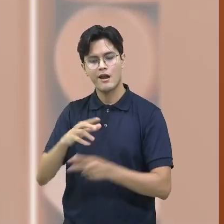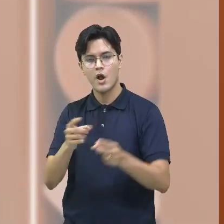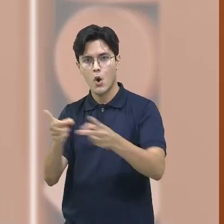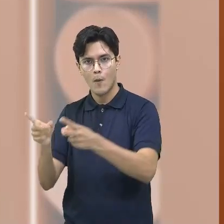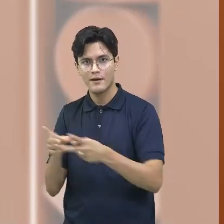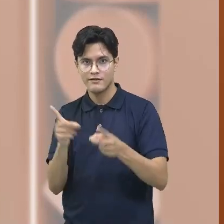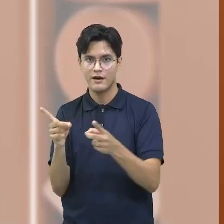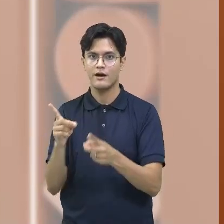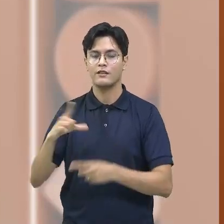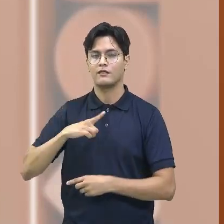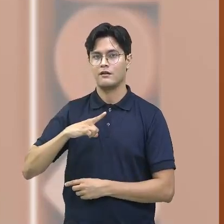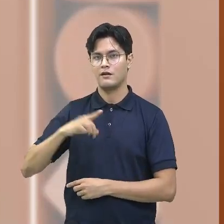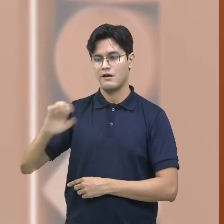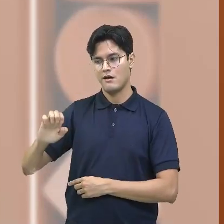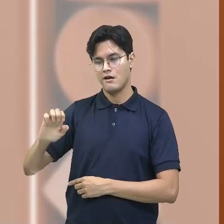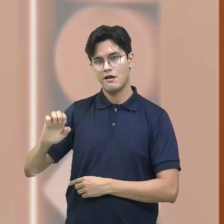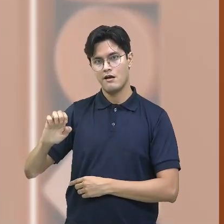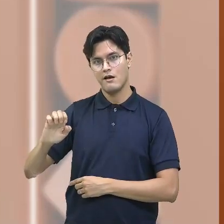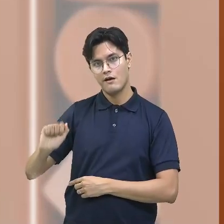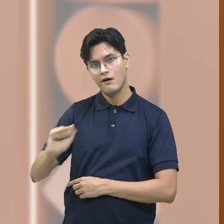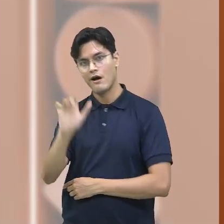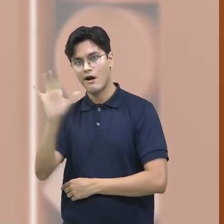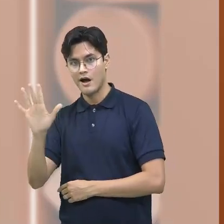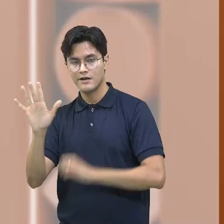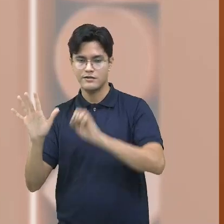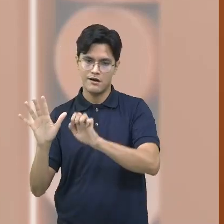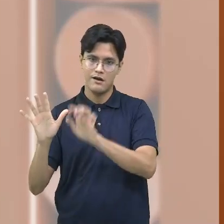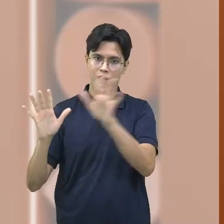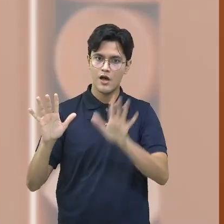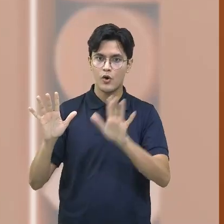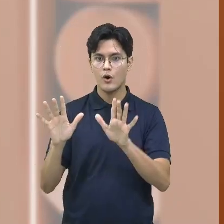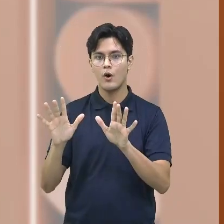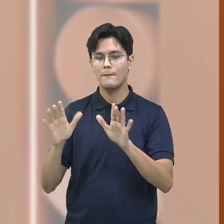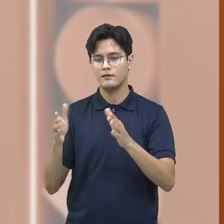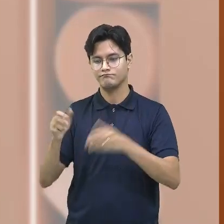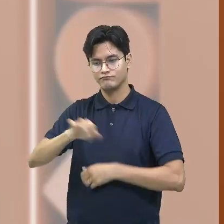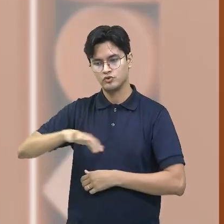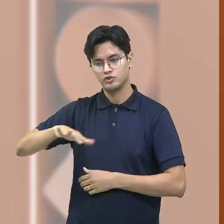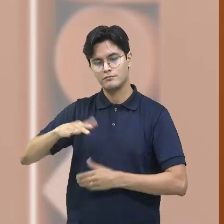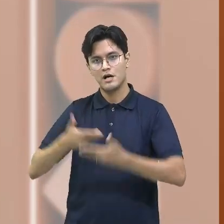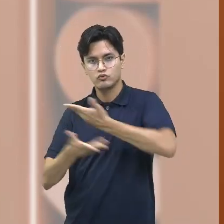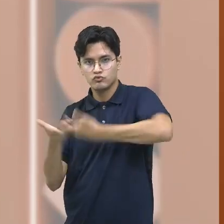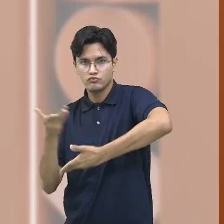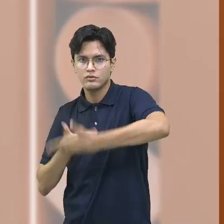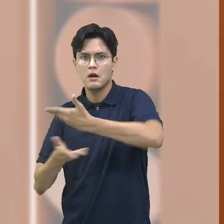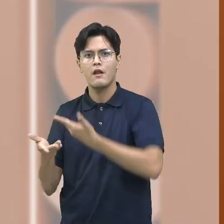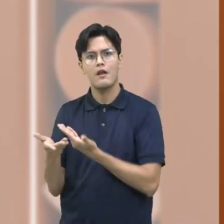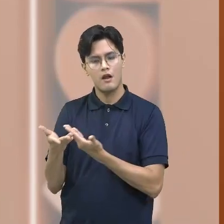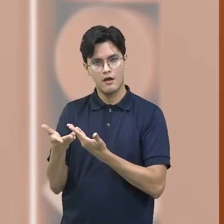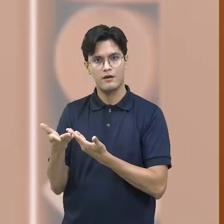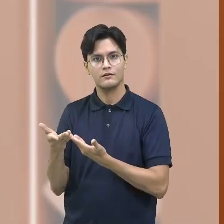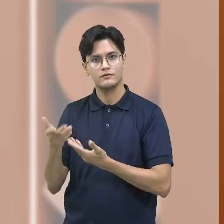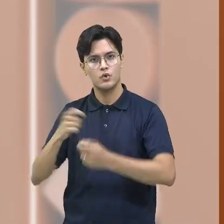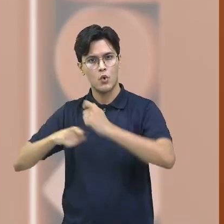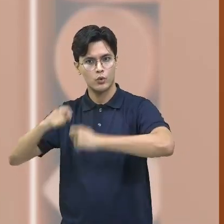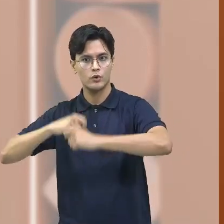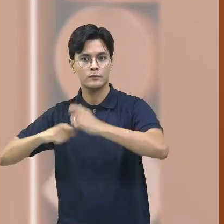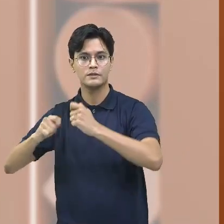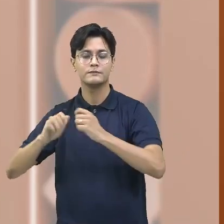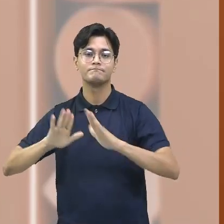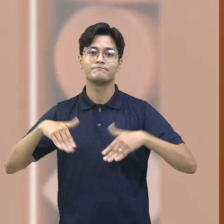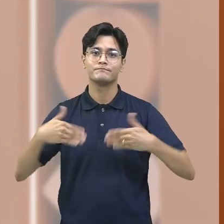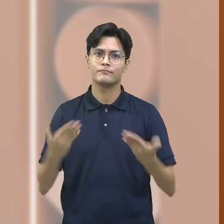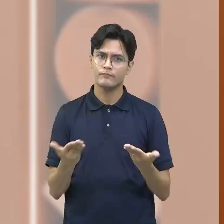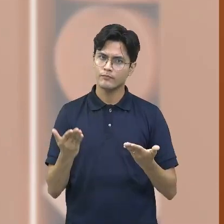entre a Europa e a Ásia. Então você vai entender o quanto que